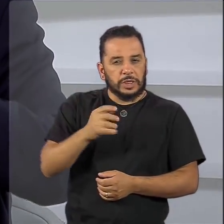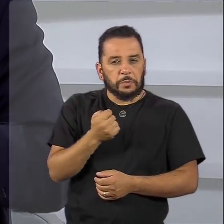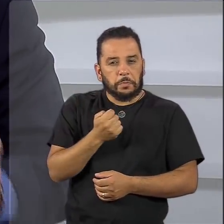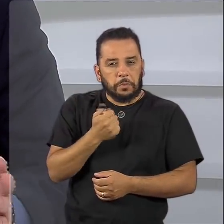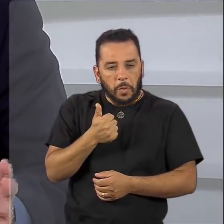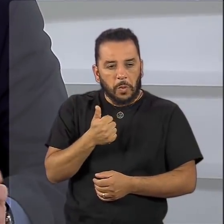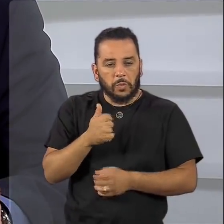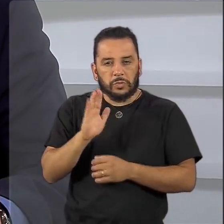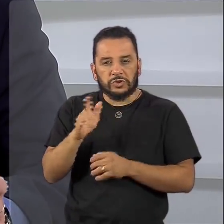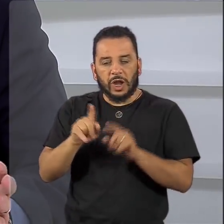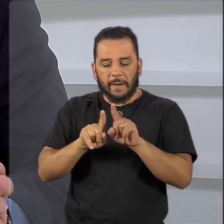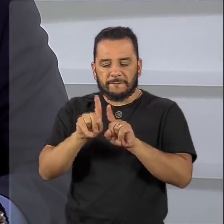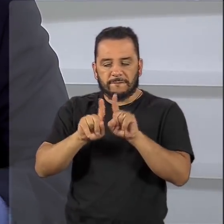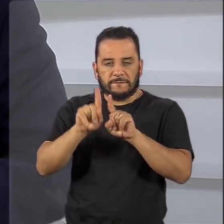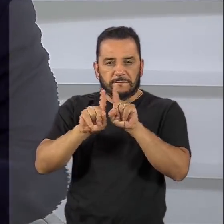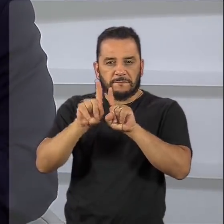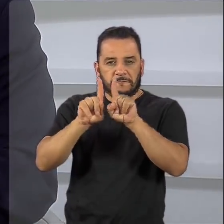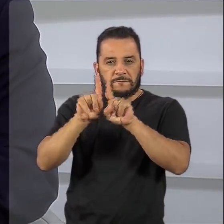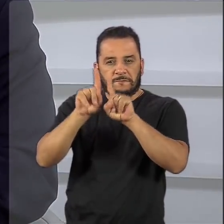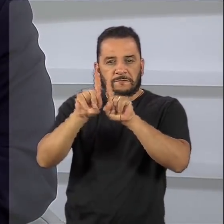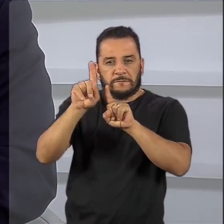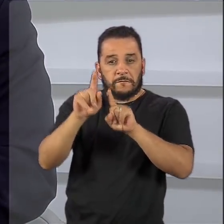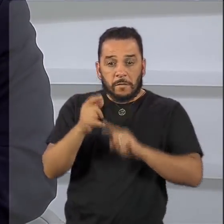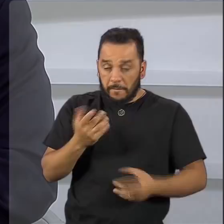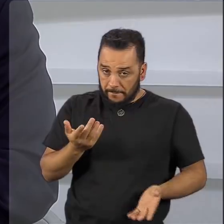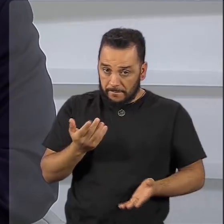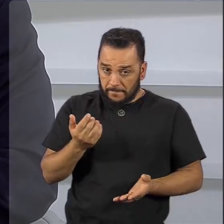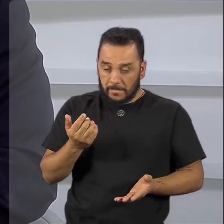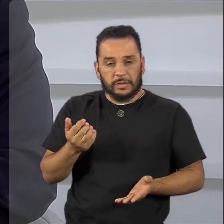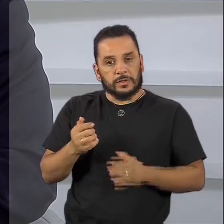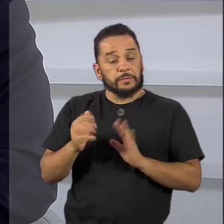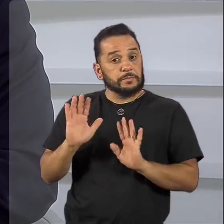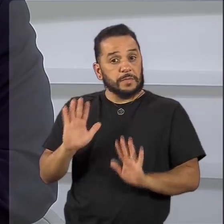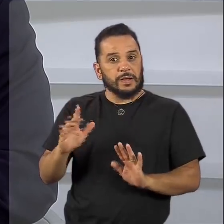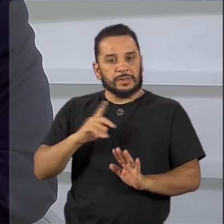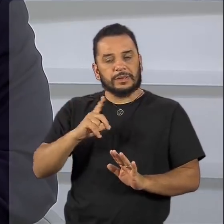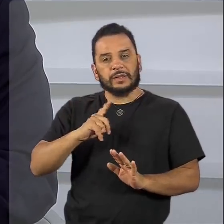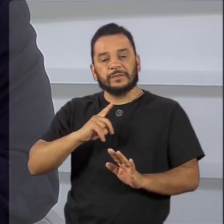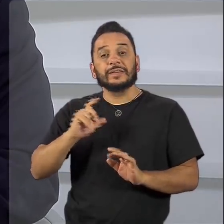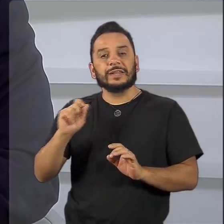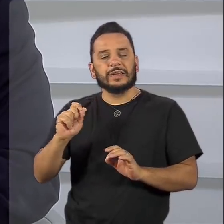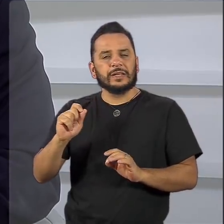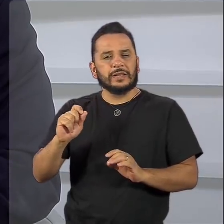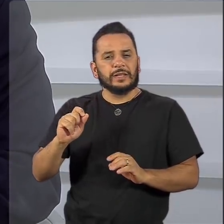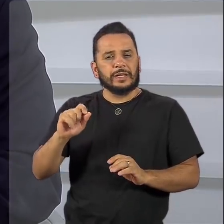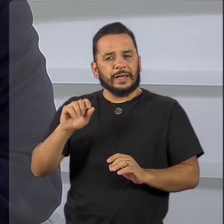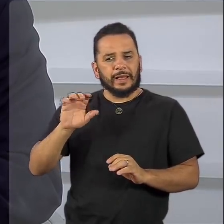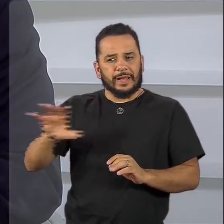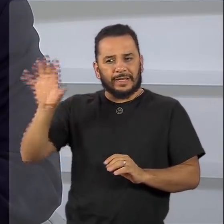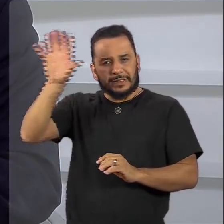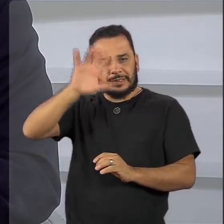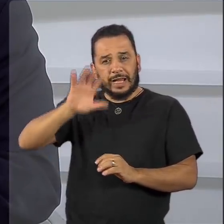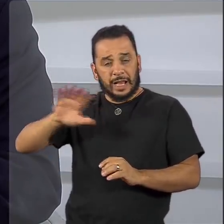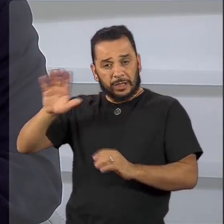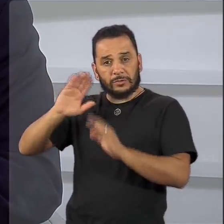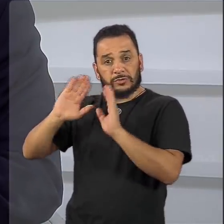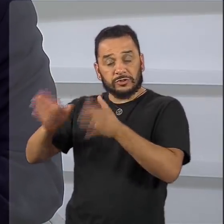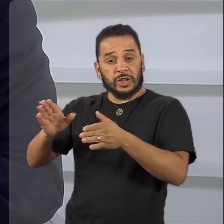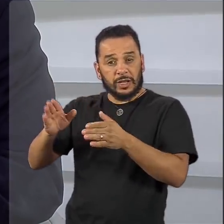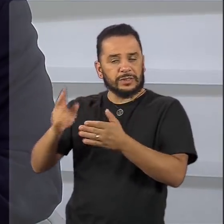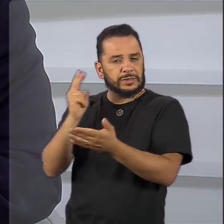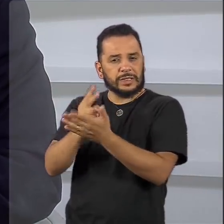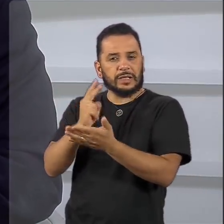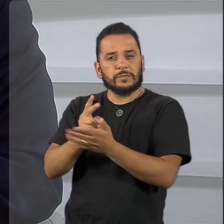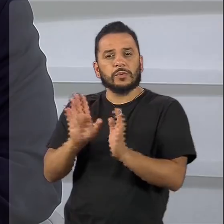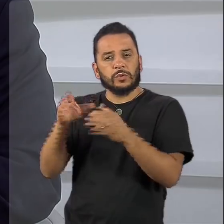derrota acachapante para Hillary. E ele também ganhou em alguns estados onde normalmente quem ganhava eram os democratas, ou seja,